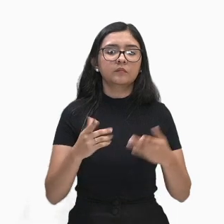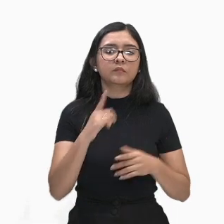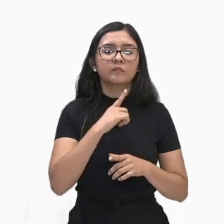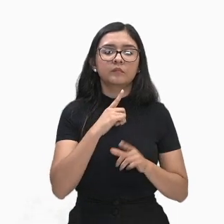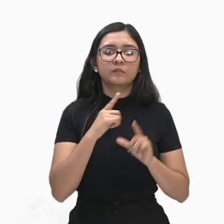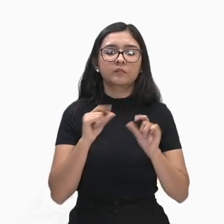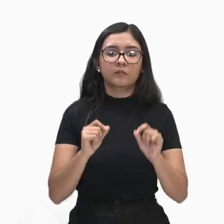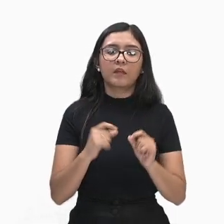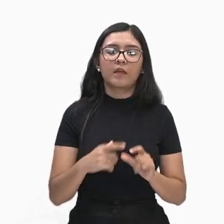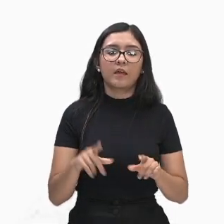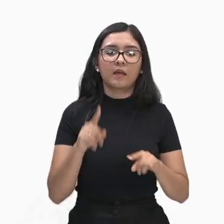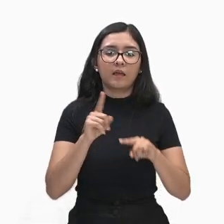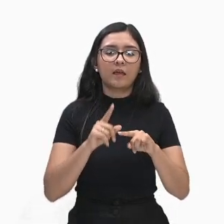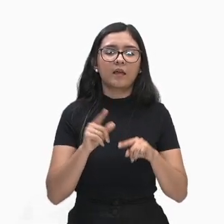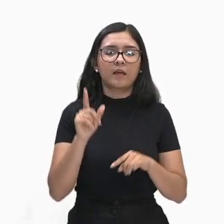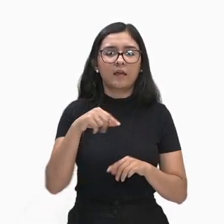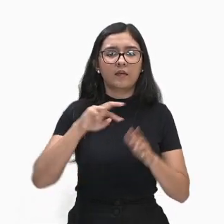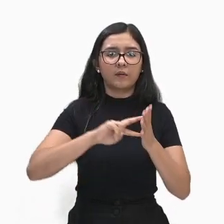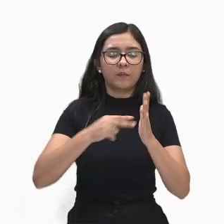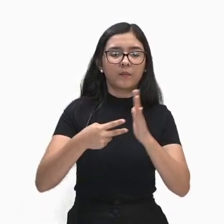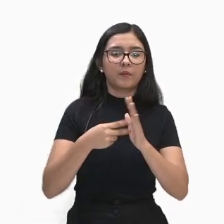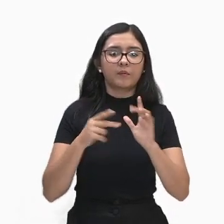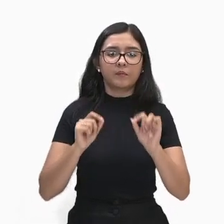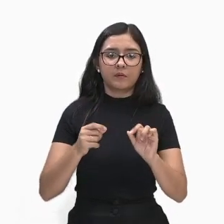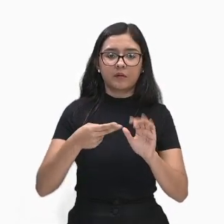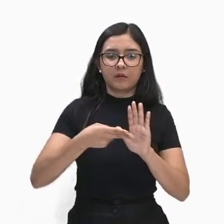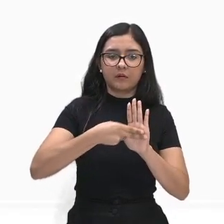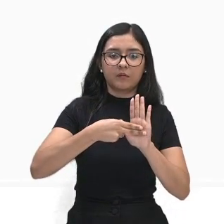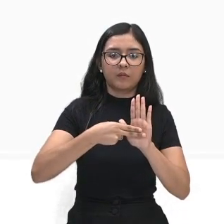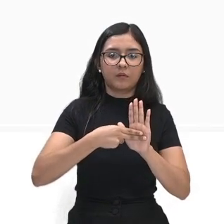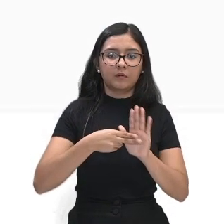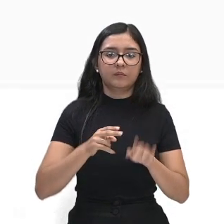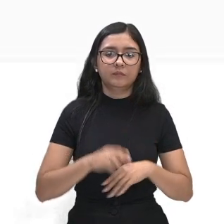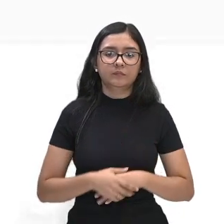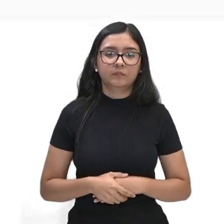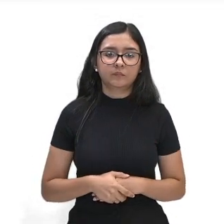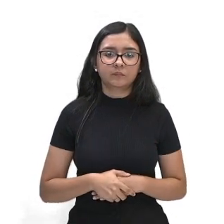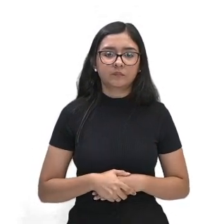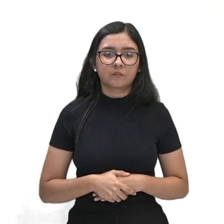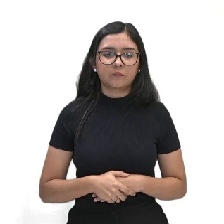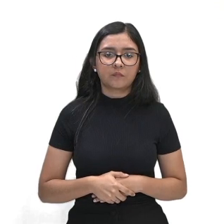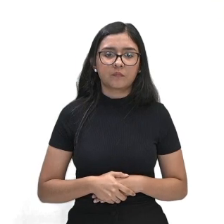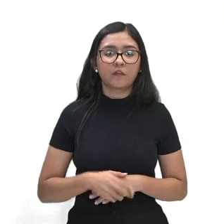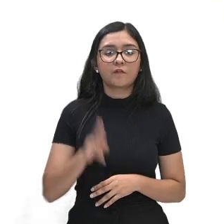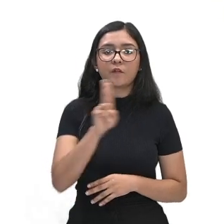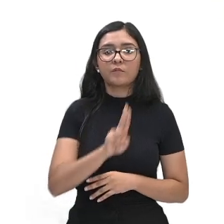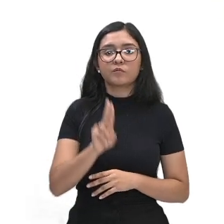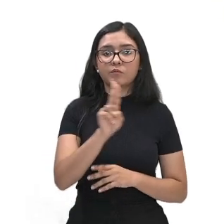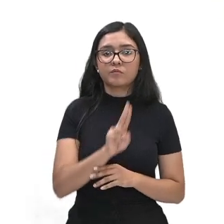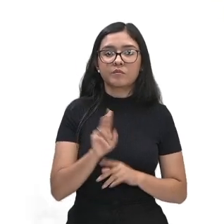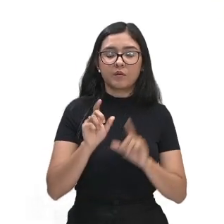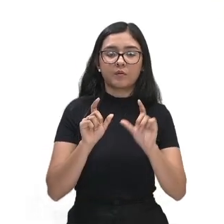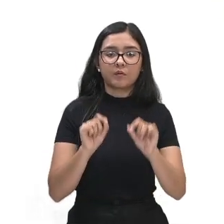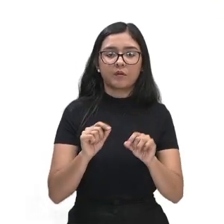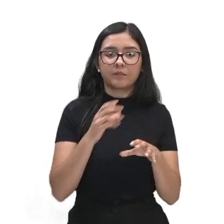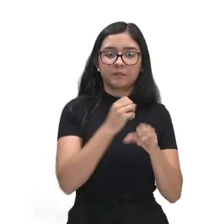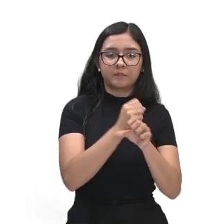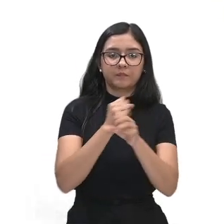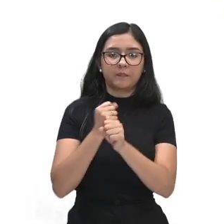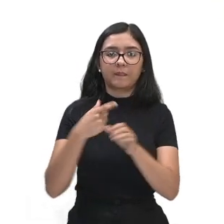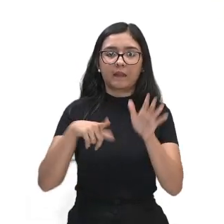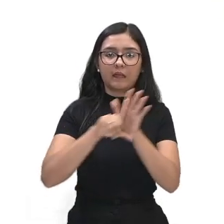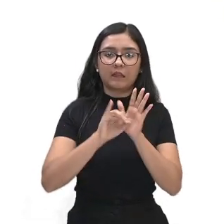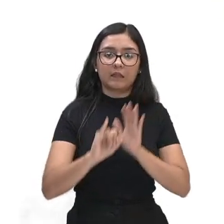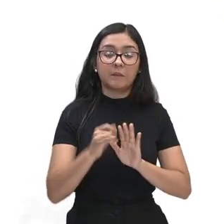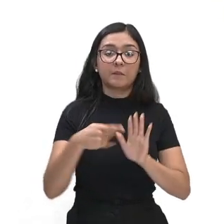newtons é D. Então, a gente vai calcular essa força agora. Vamos utilizar aqui a nossa lei de